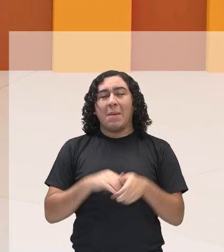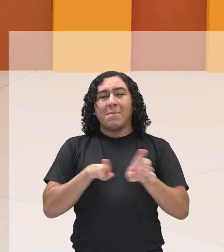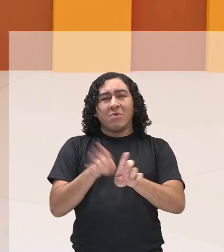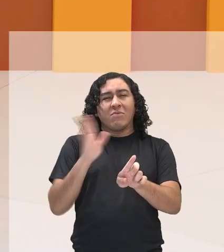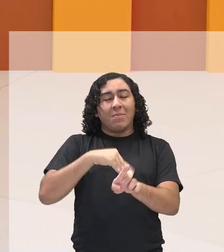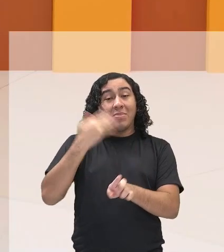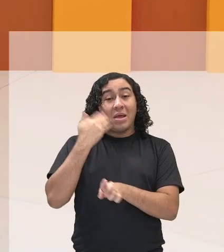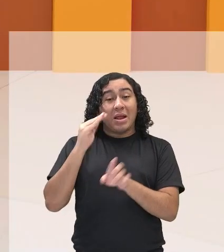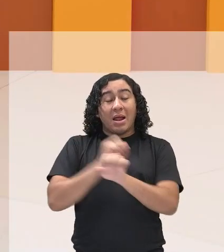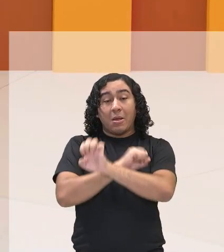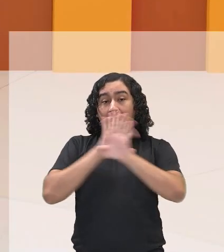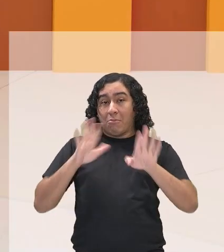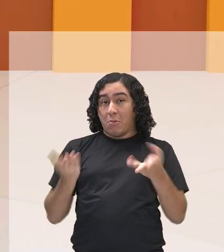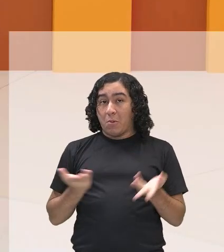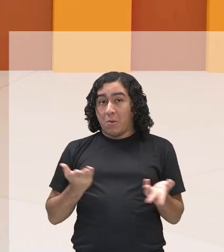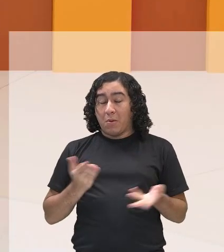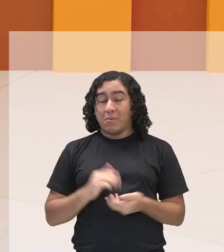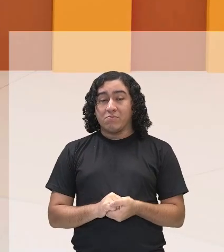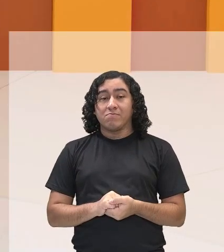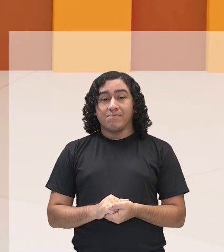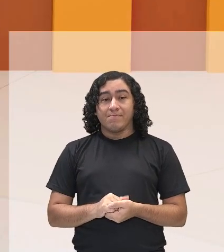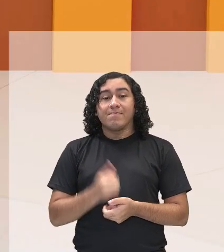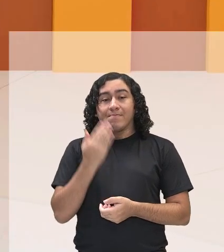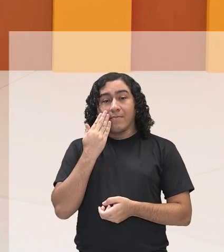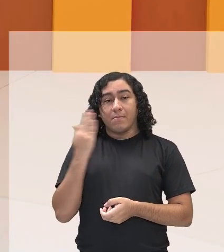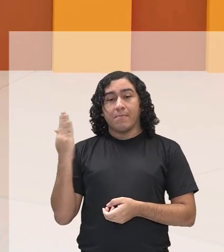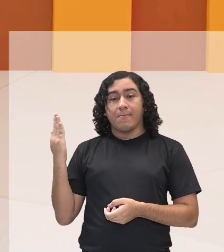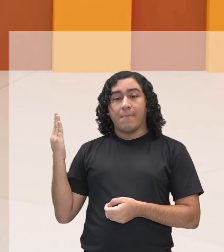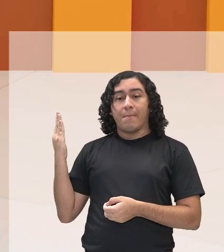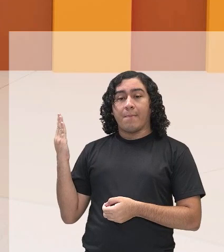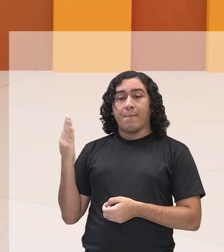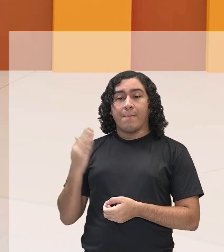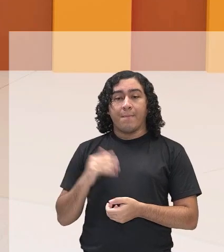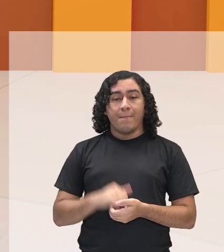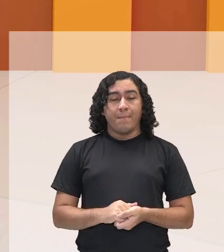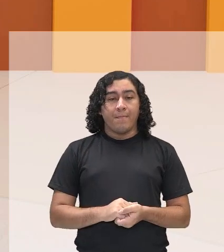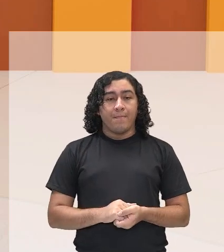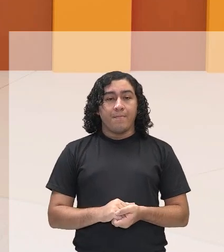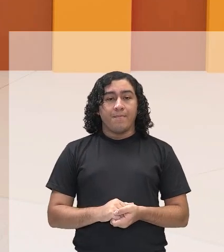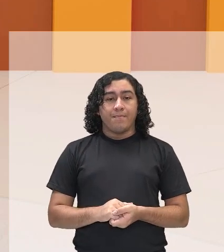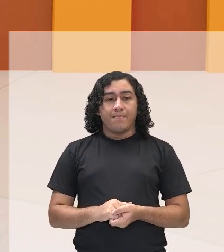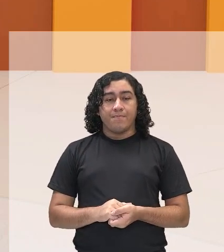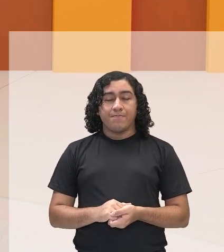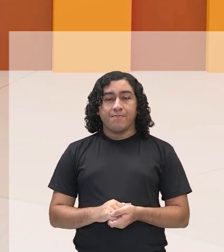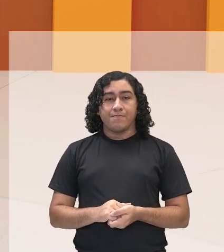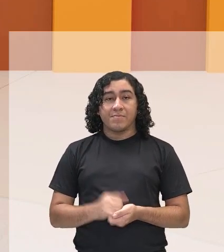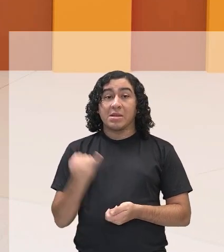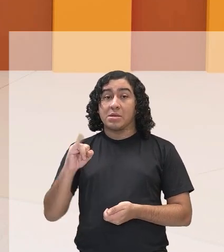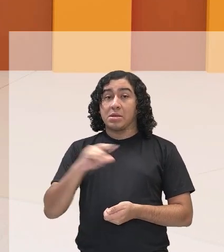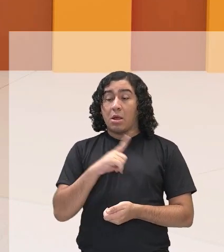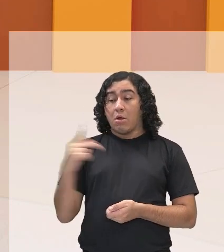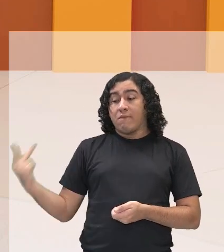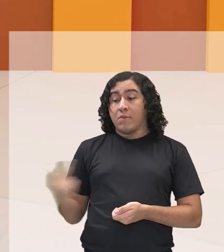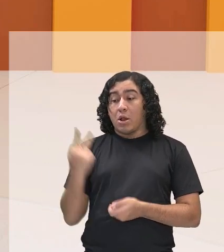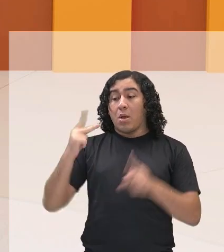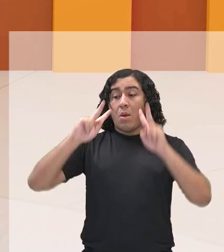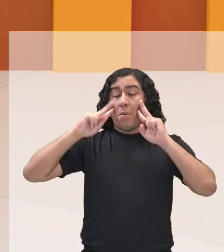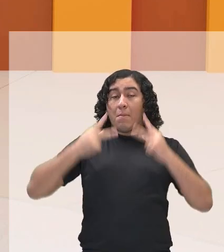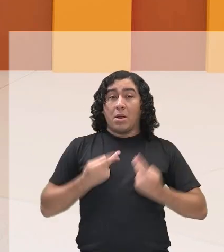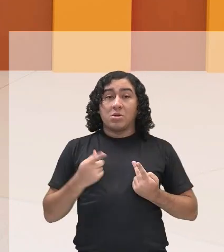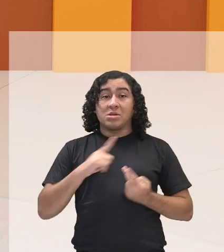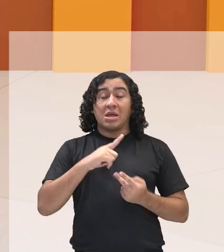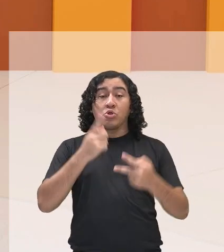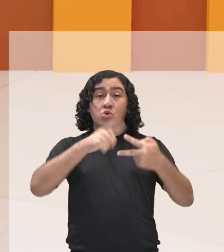caminhar agora, olhando aqui para o nosso quadro. Quando nós falamos de valores humanos, existe